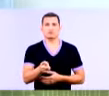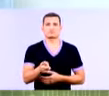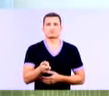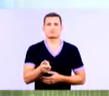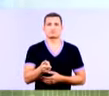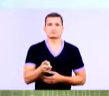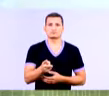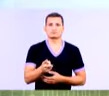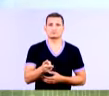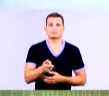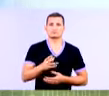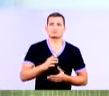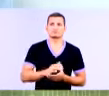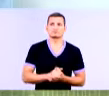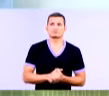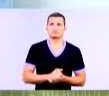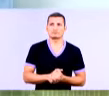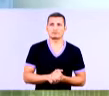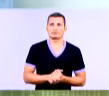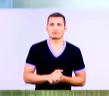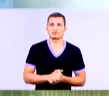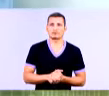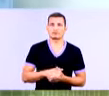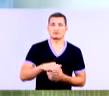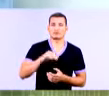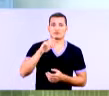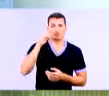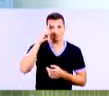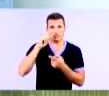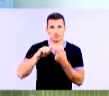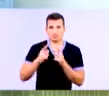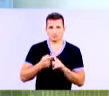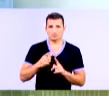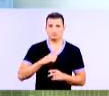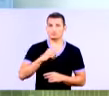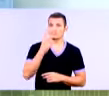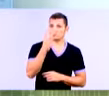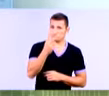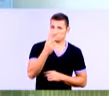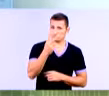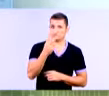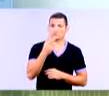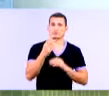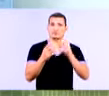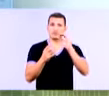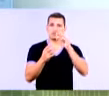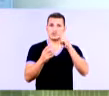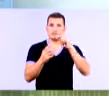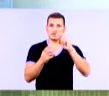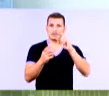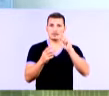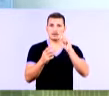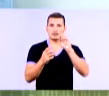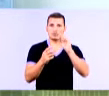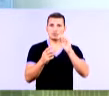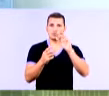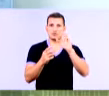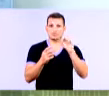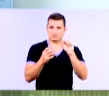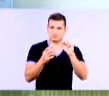tá? E nós temos nas expressões lógicas dois tipos de operadores. Os operadores